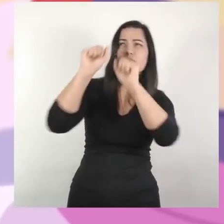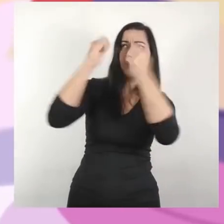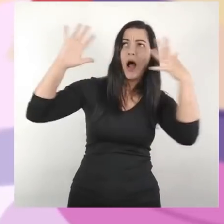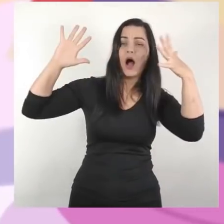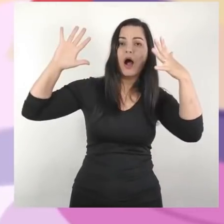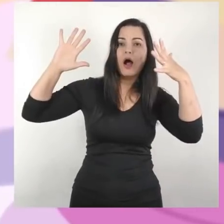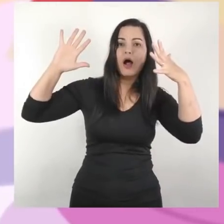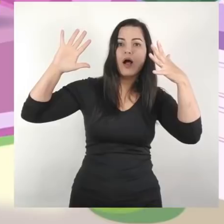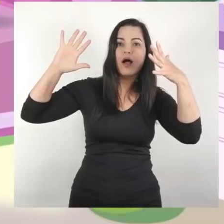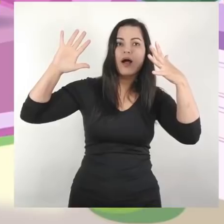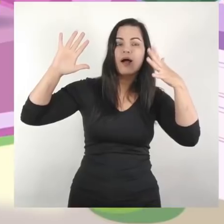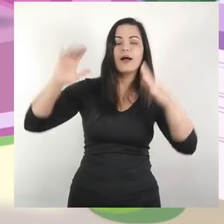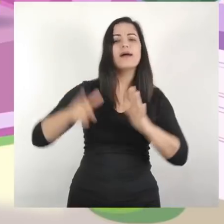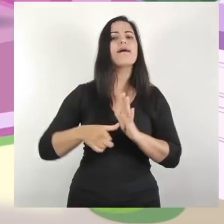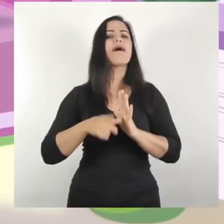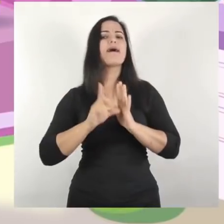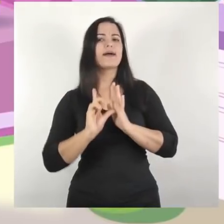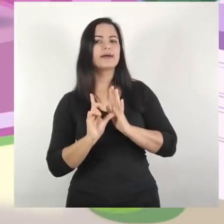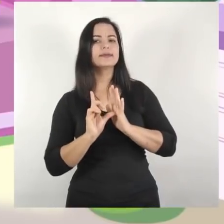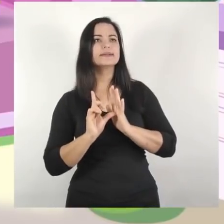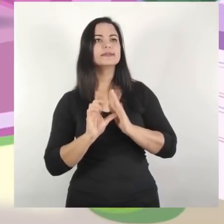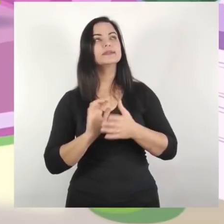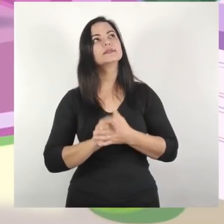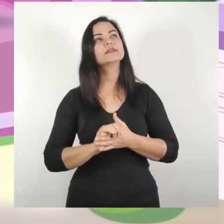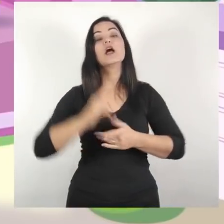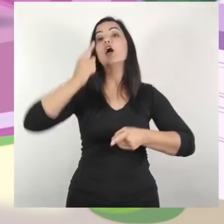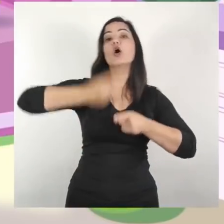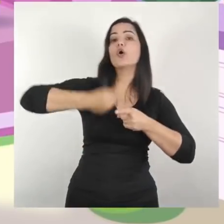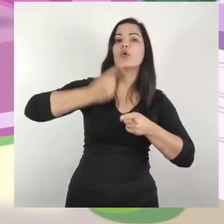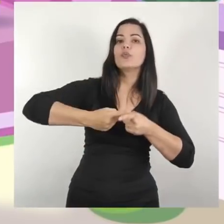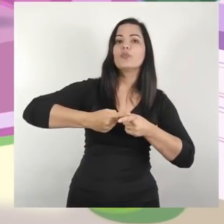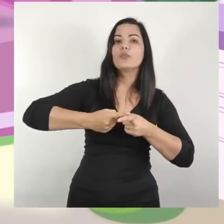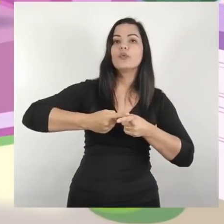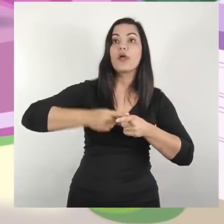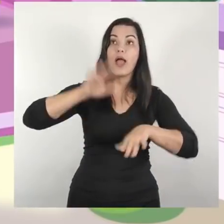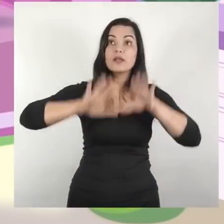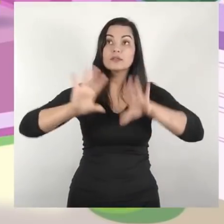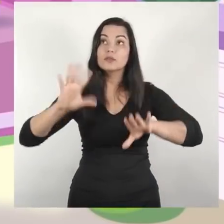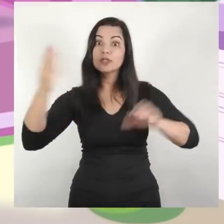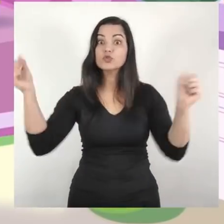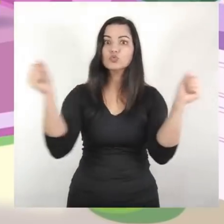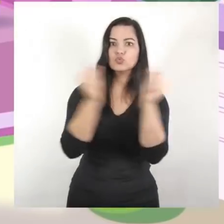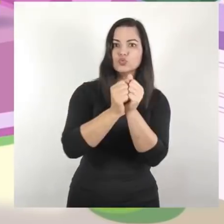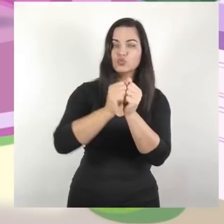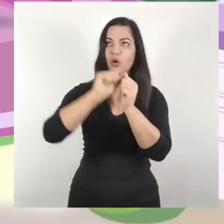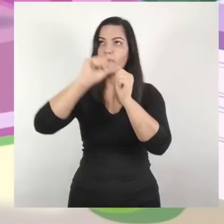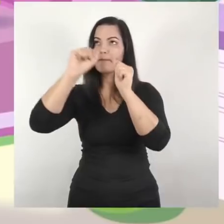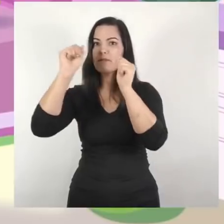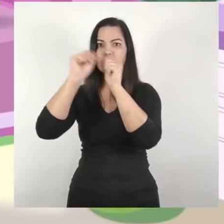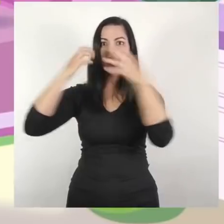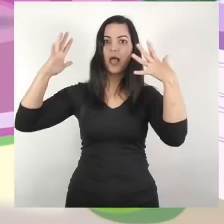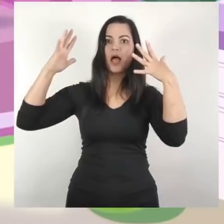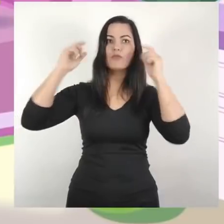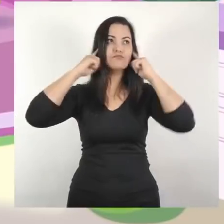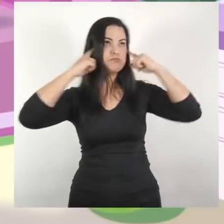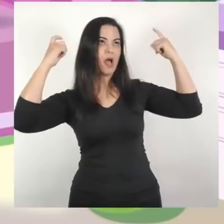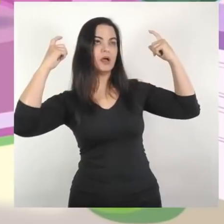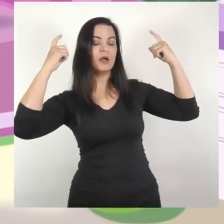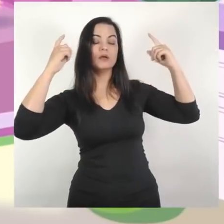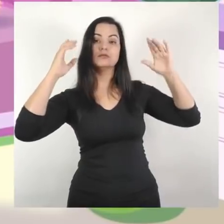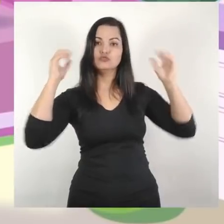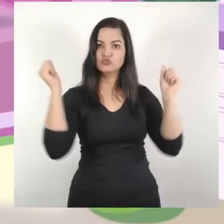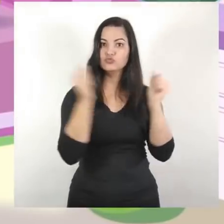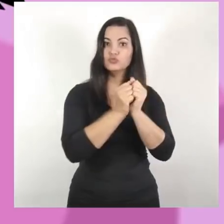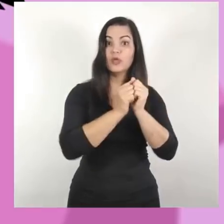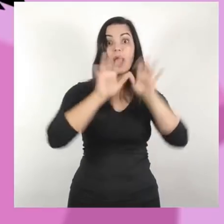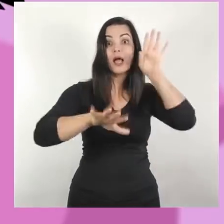tão forte. Por que às vezes o raio e o trovão acontecem na mesma hora? E em outras vezes,